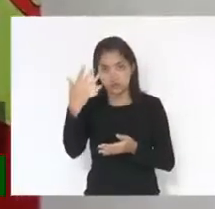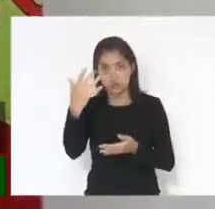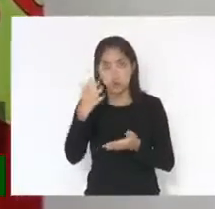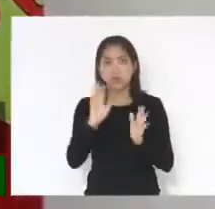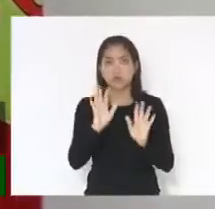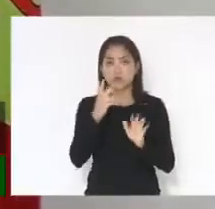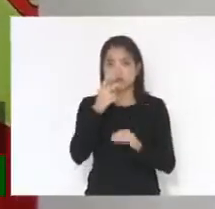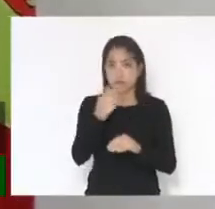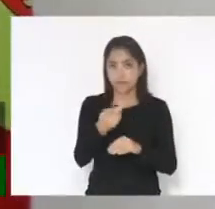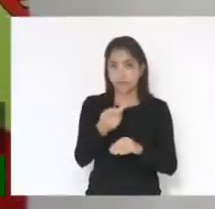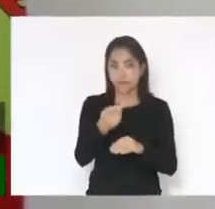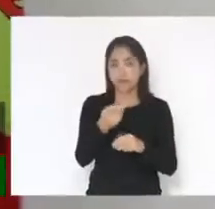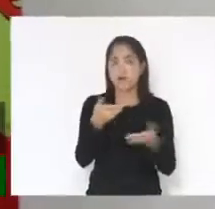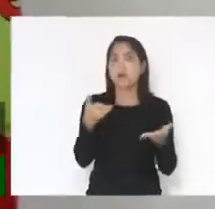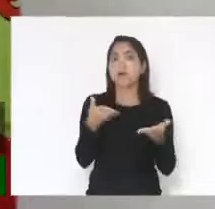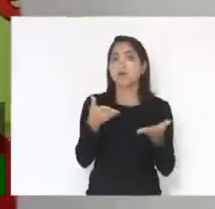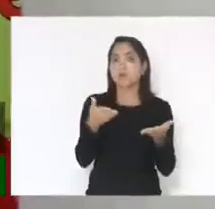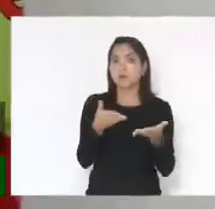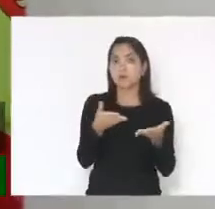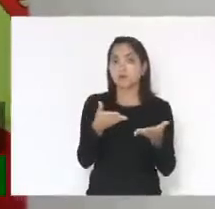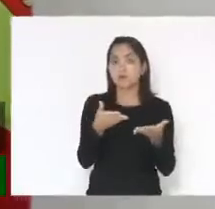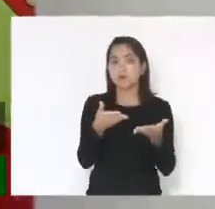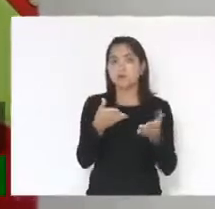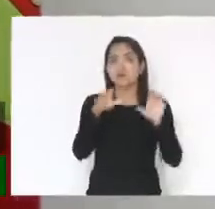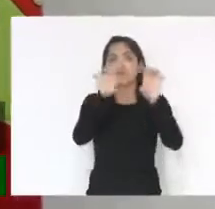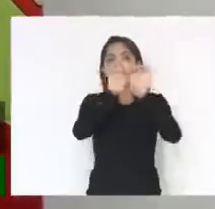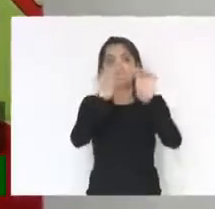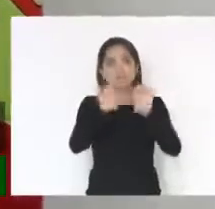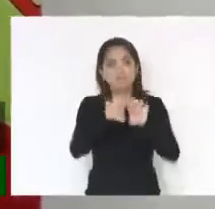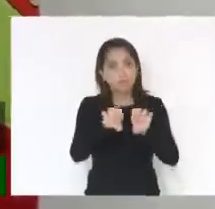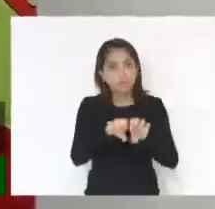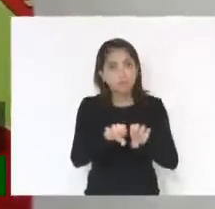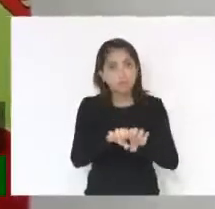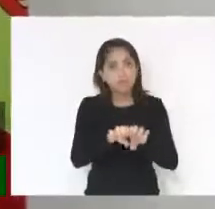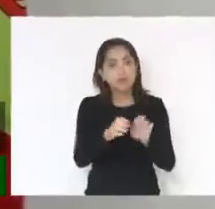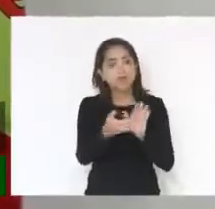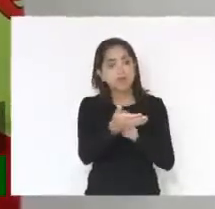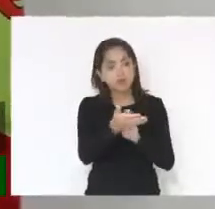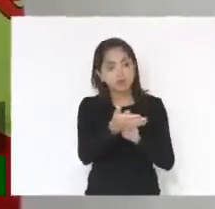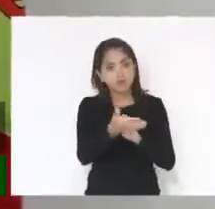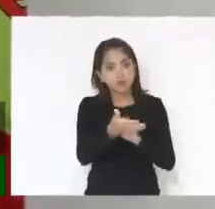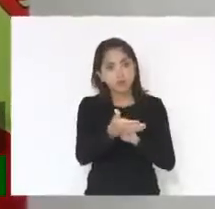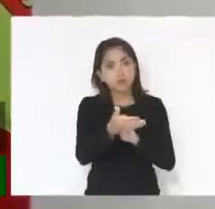falei. E agora, essa estrutura tão elogiada